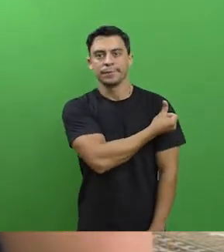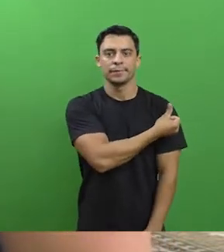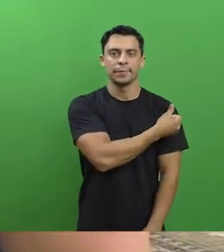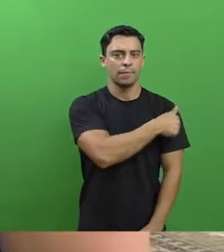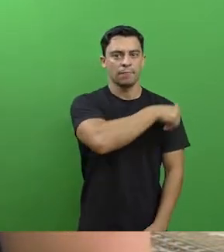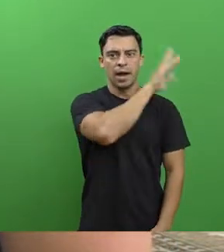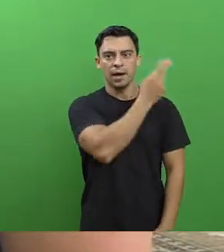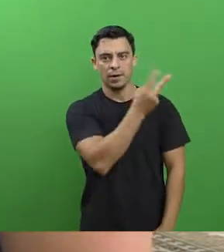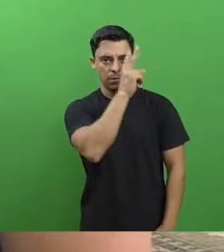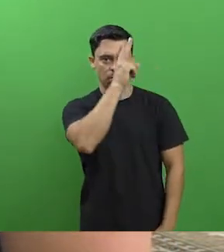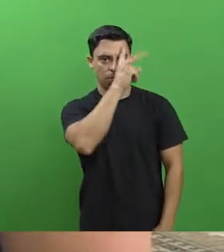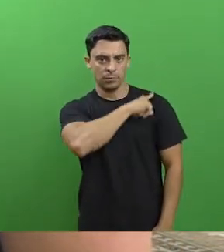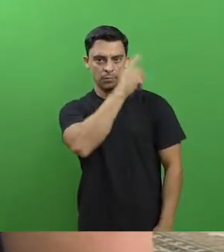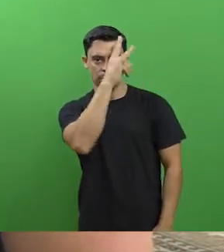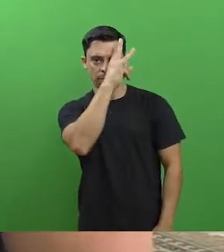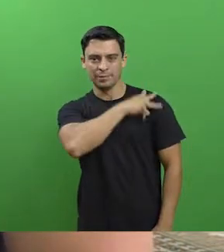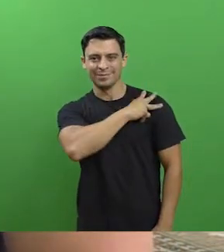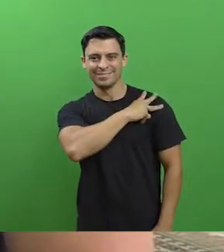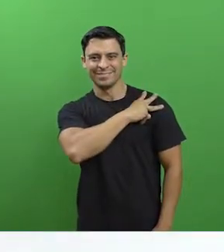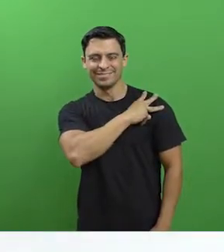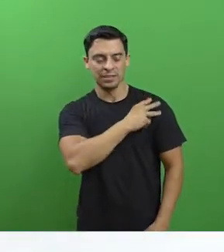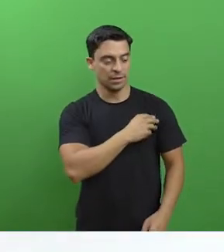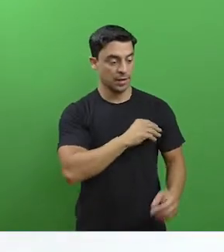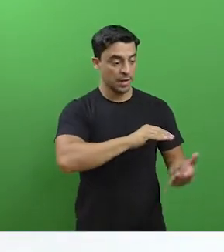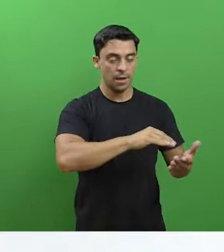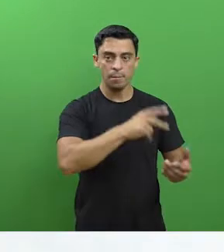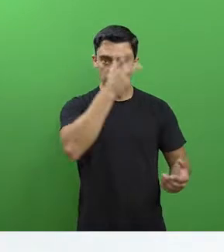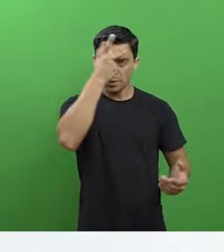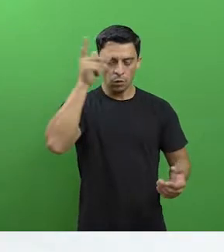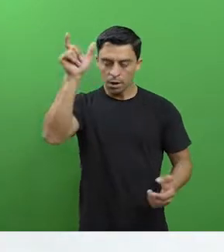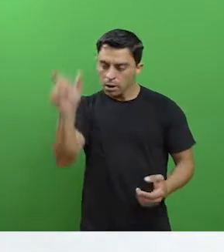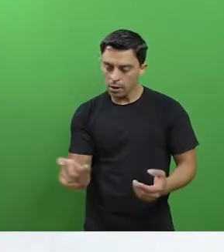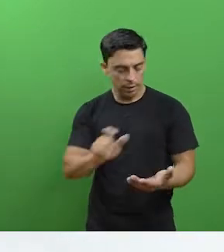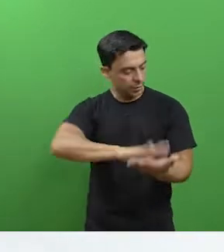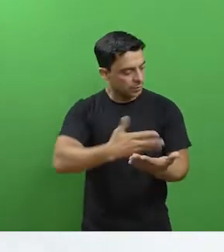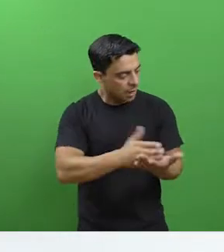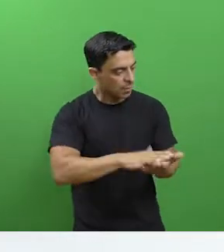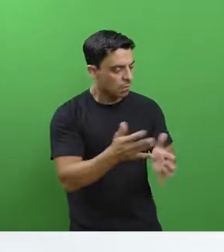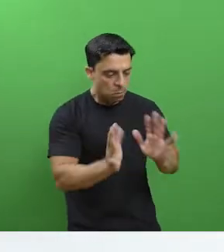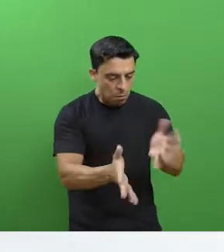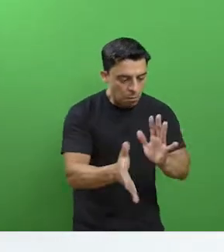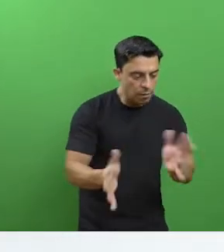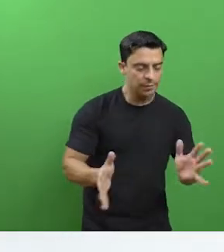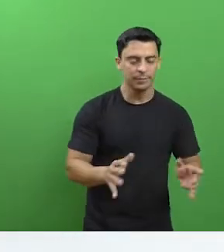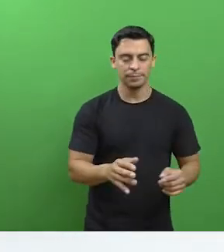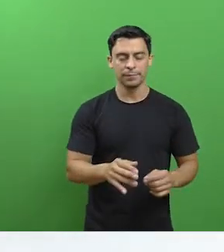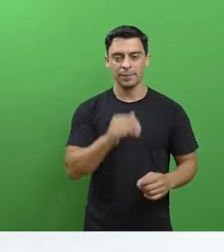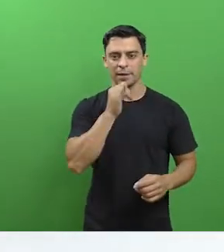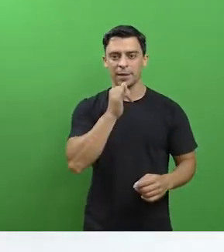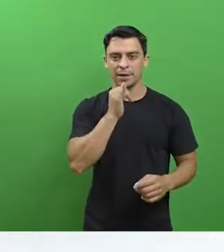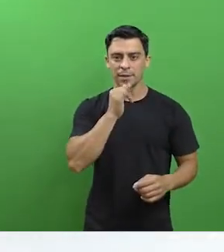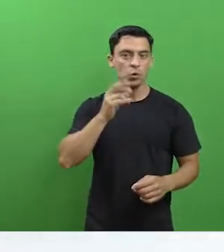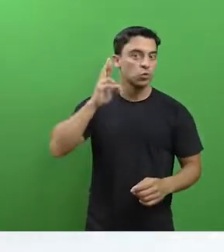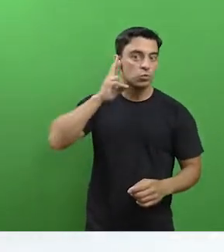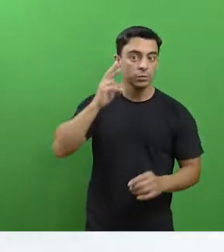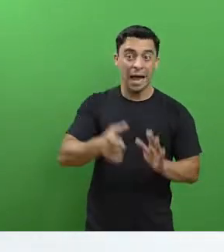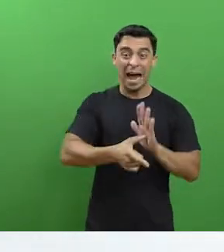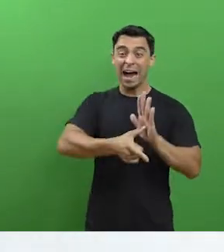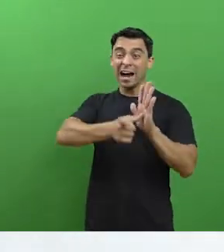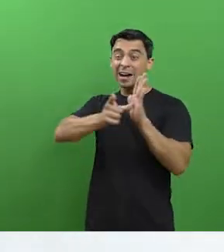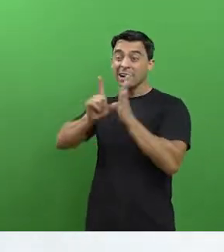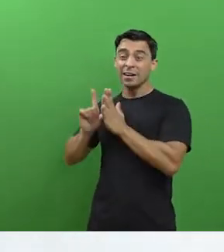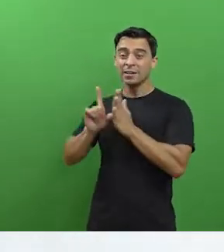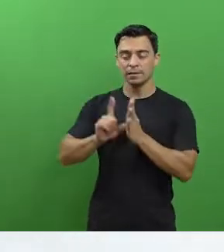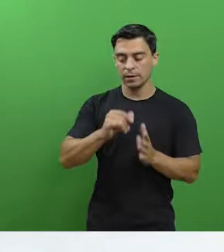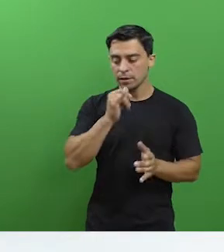ter um intérprete de Libras. Então, a importância de antes de o surdo entrou na escola, né? Antes ele já